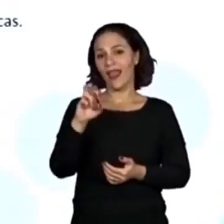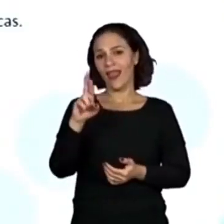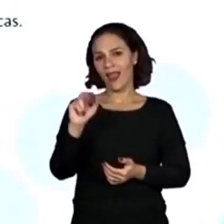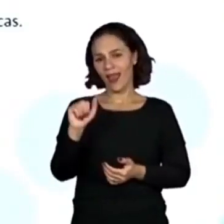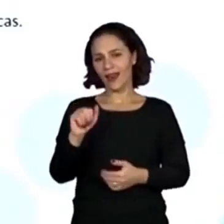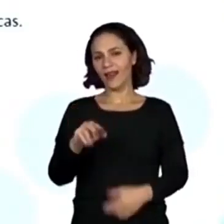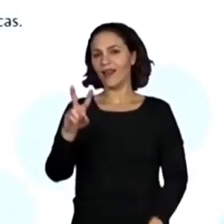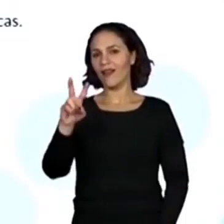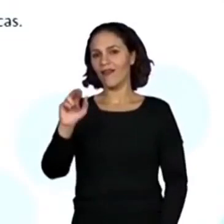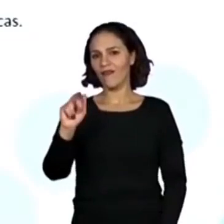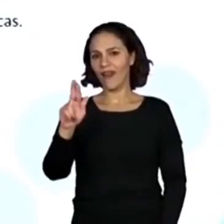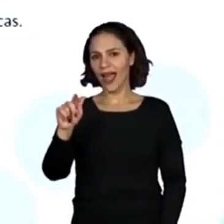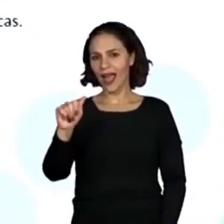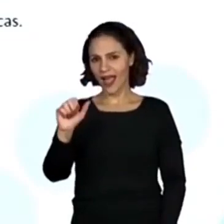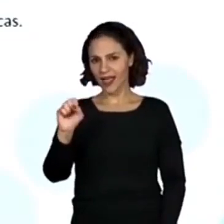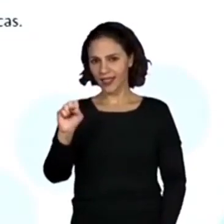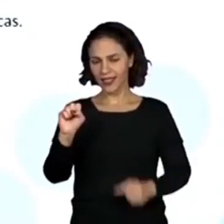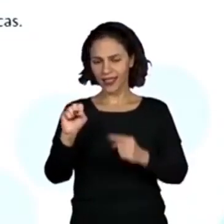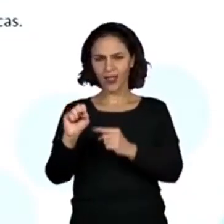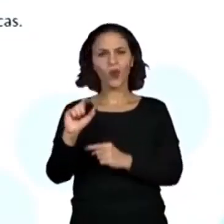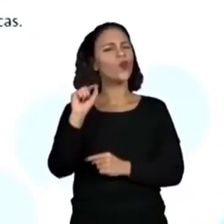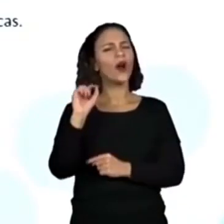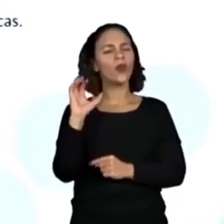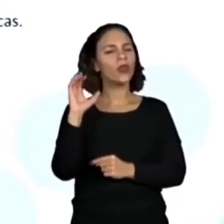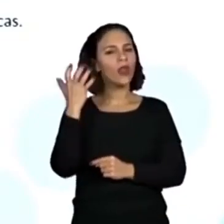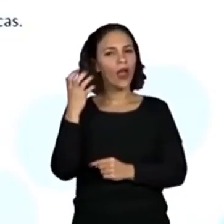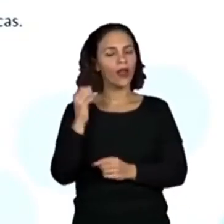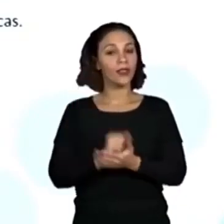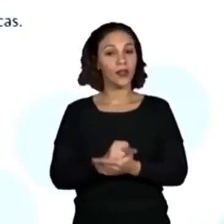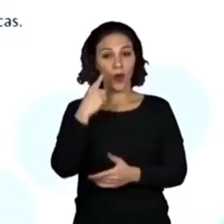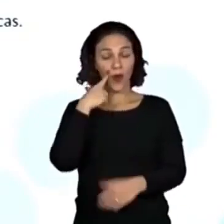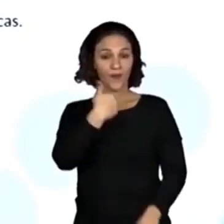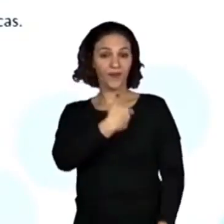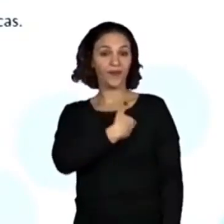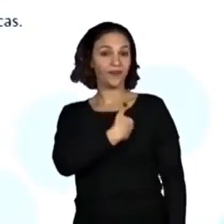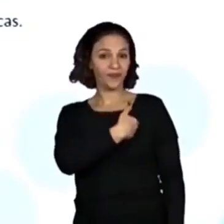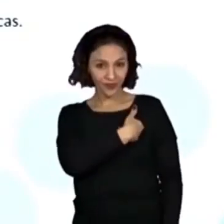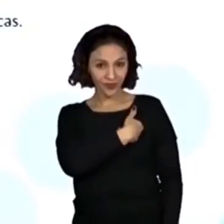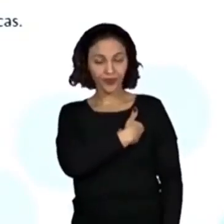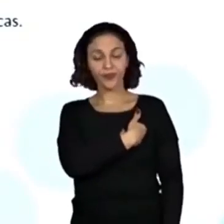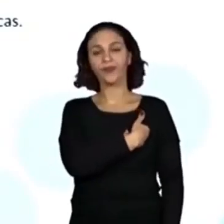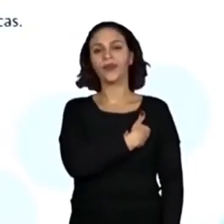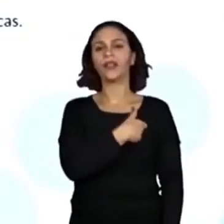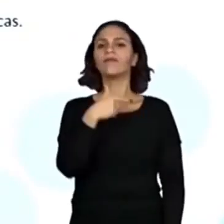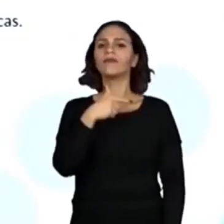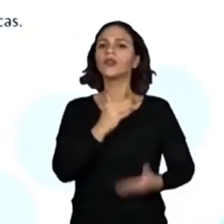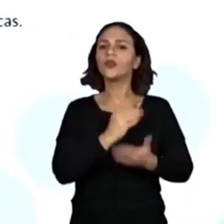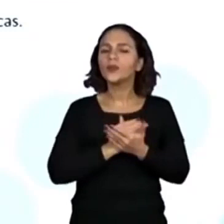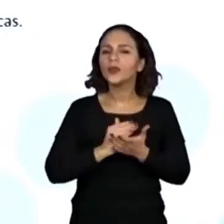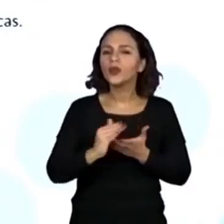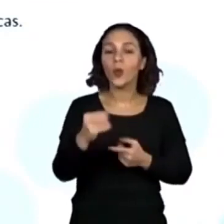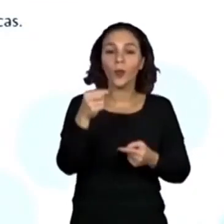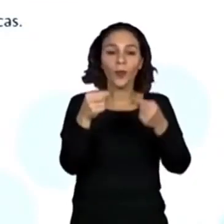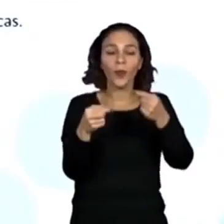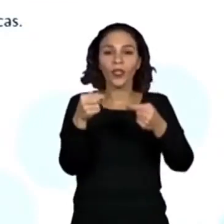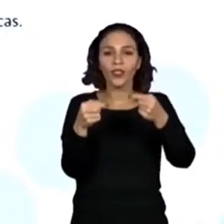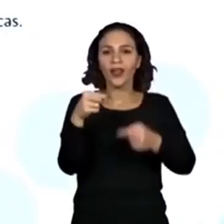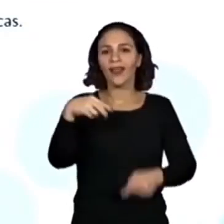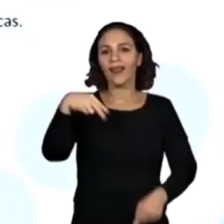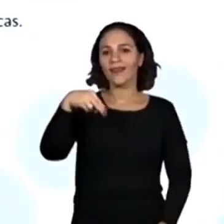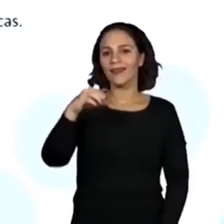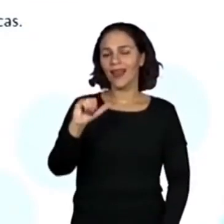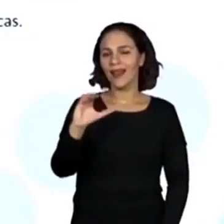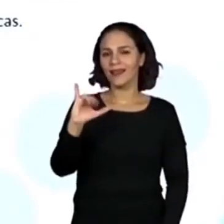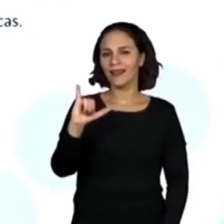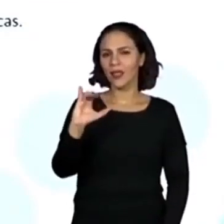vai acontecer que Getúlio Vargas adotou aqui uma política nacionalista. Então,